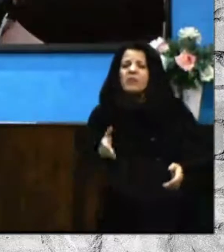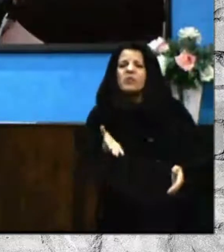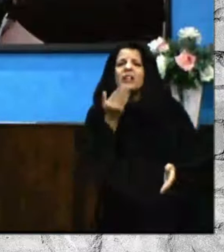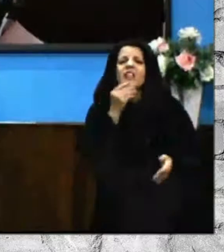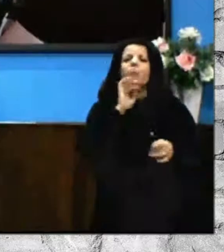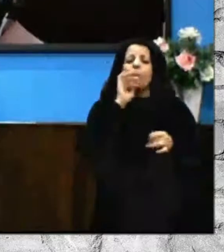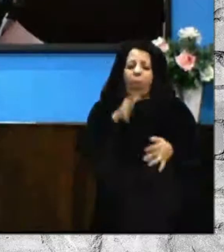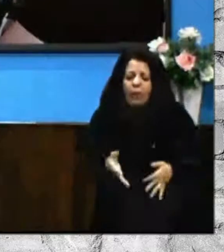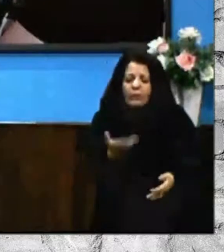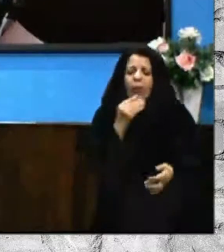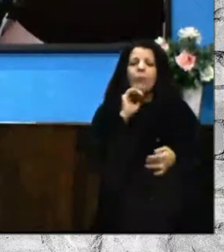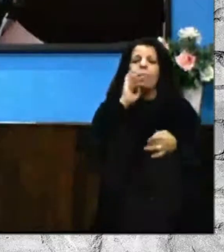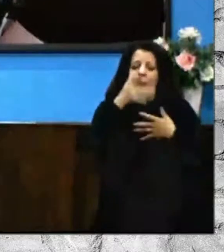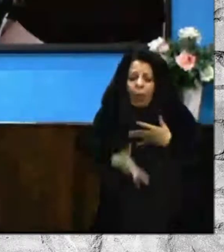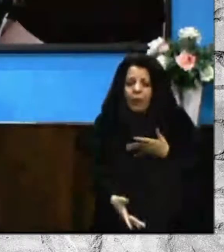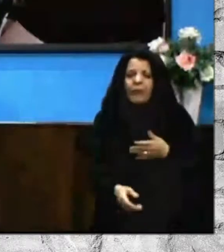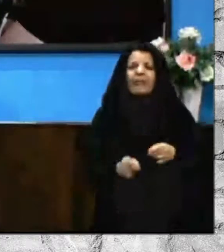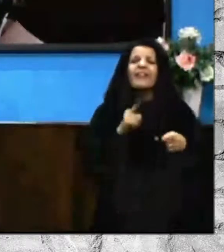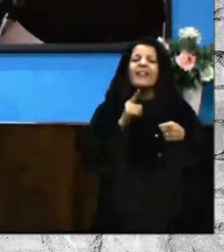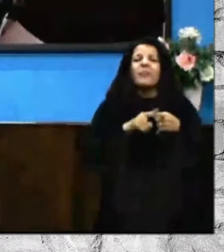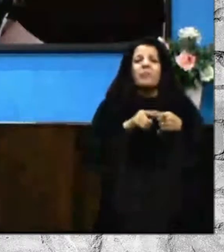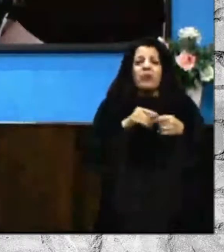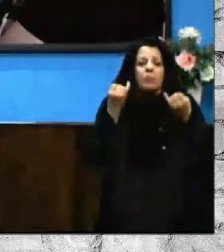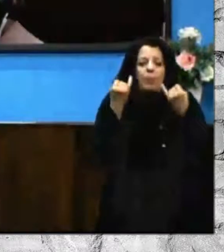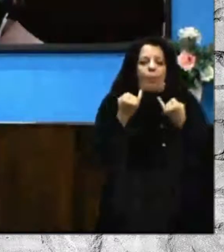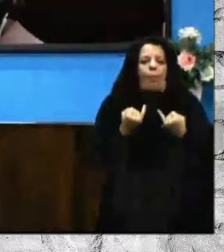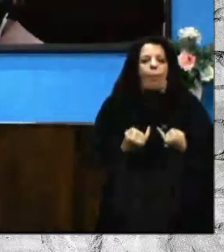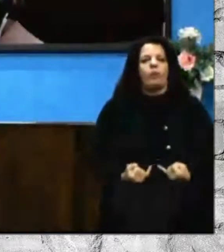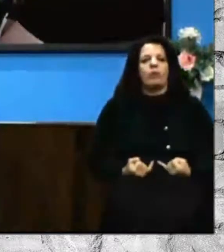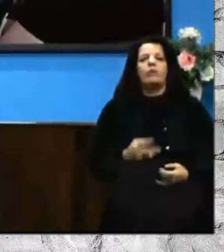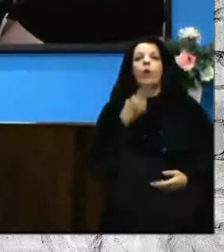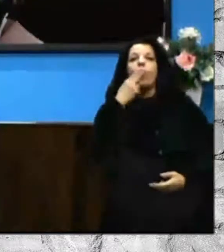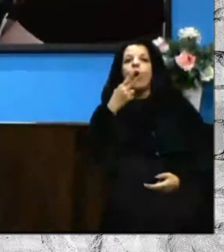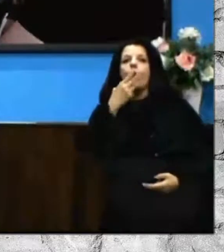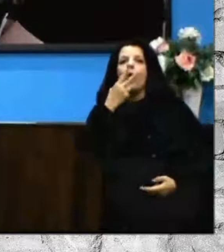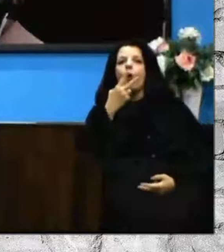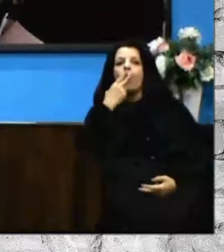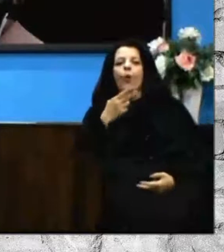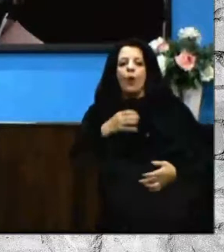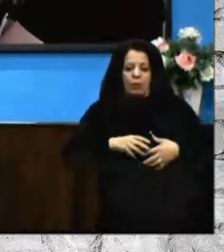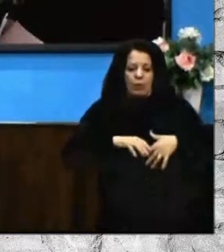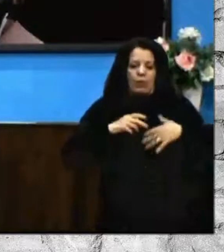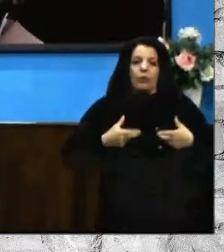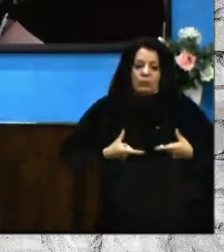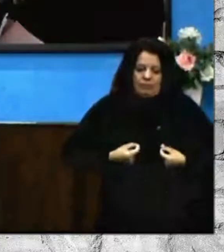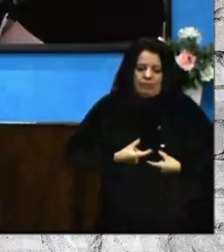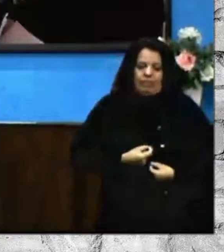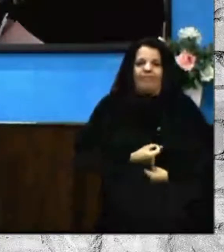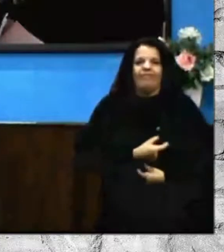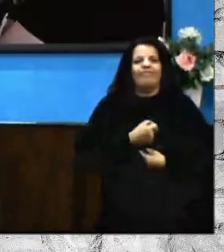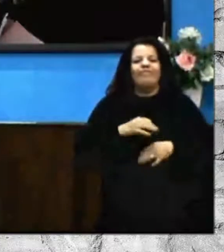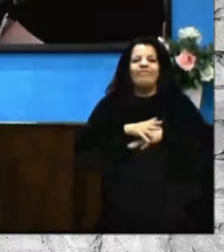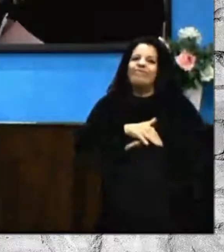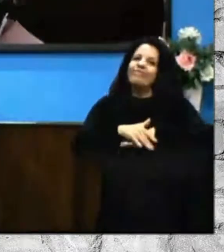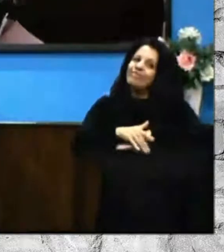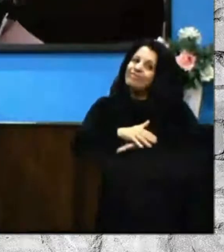mesma coisa, não pode tentar a Deus. O fumante que desenvolve o câncer no pulmão, Deus só age quando não